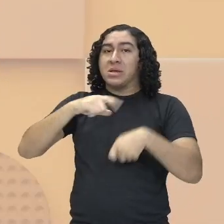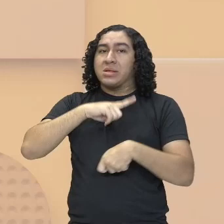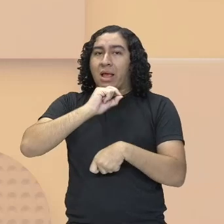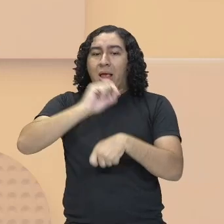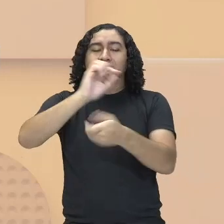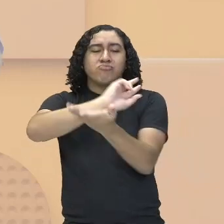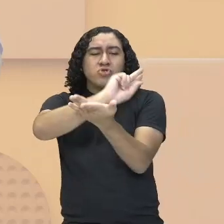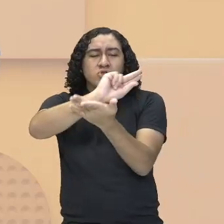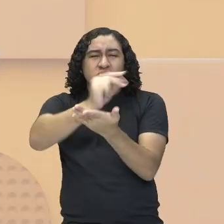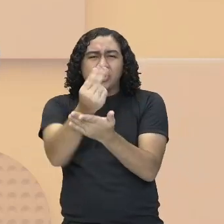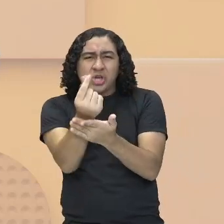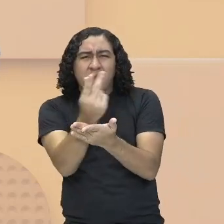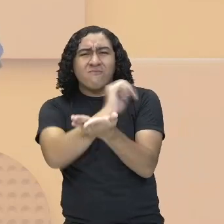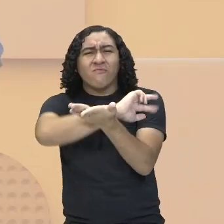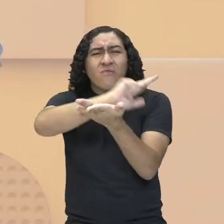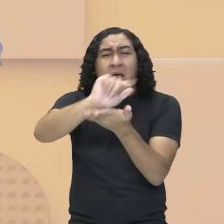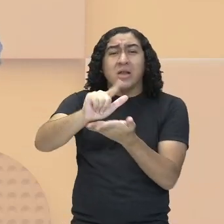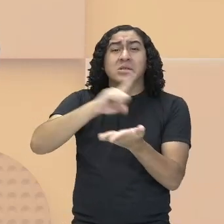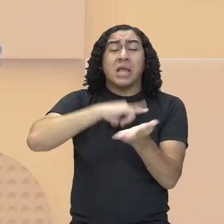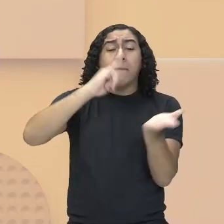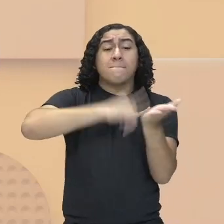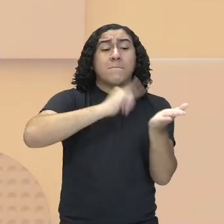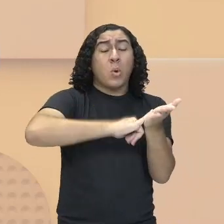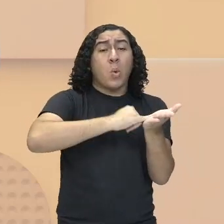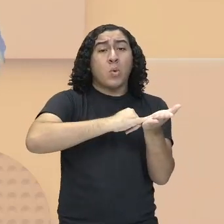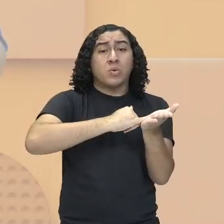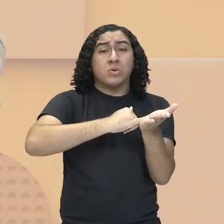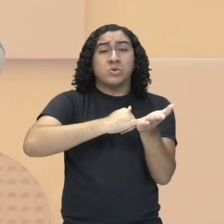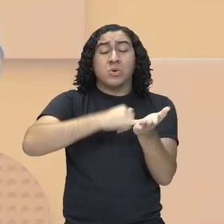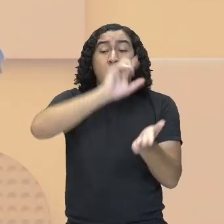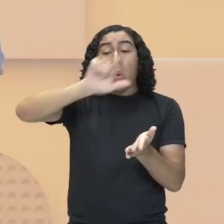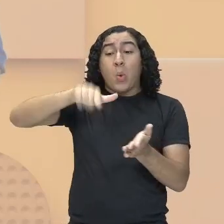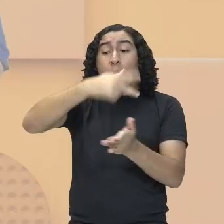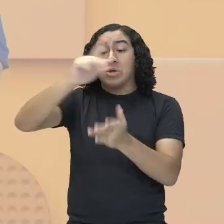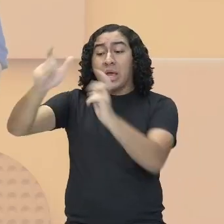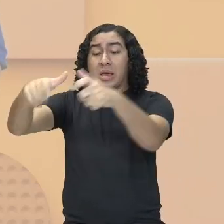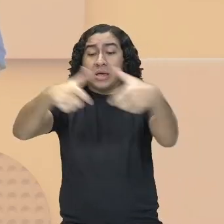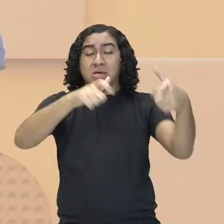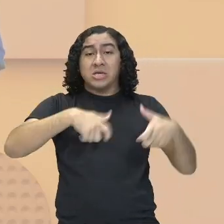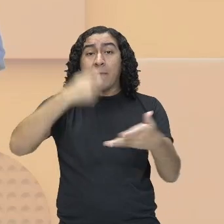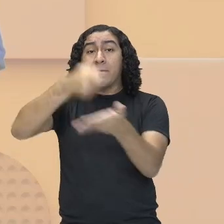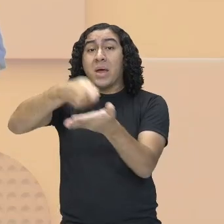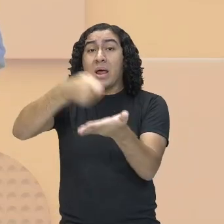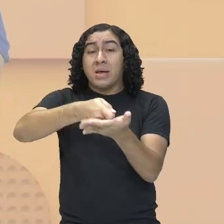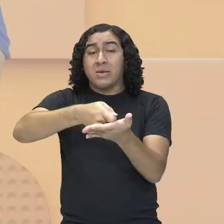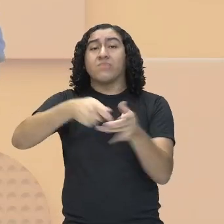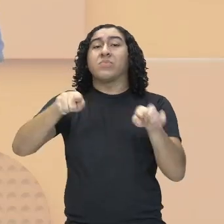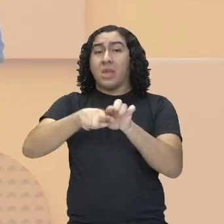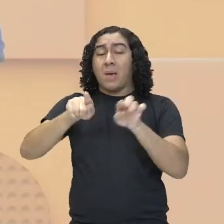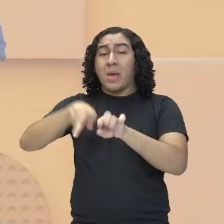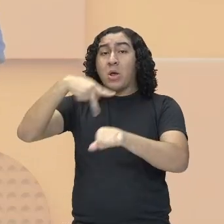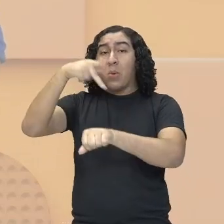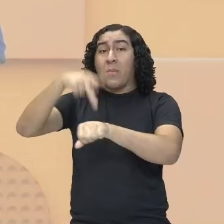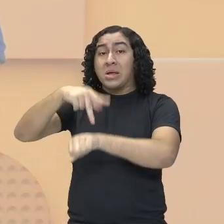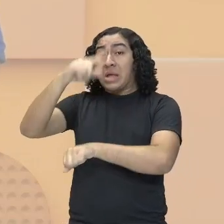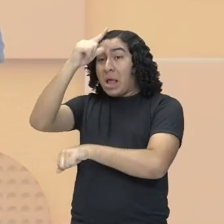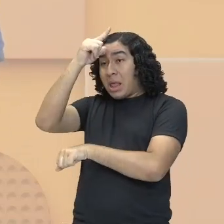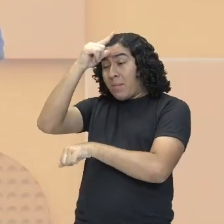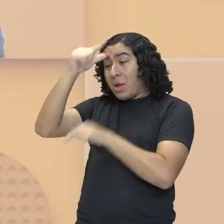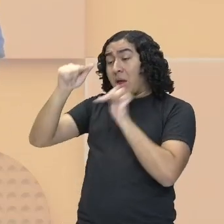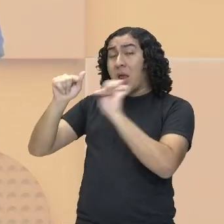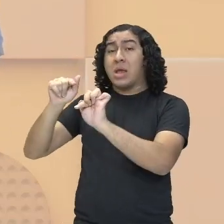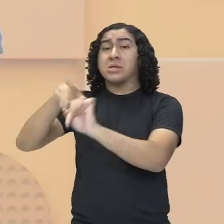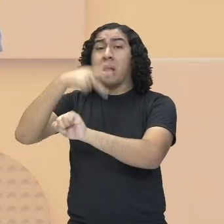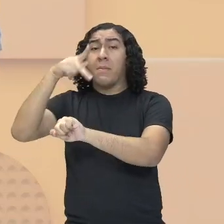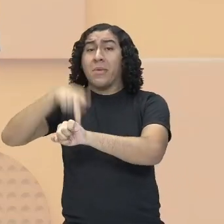ali cobrando mais impostos em várias regiões da Europa, dentre elas a própria Alemanha. Só que a Alemanha não estava